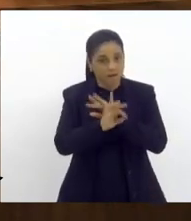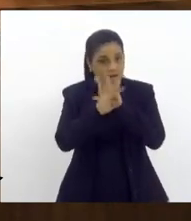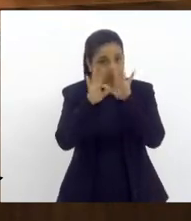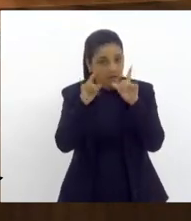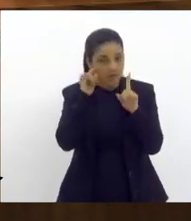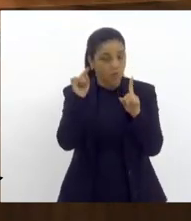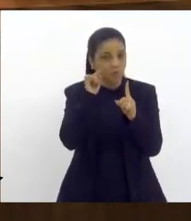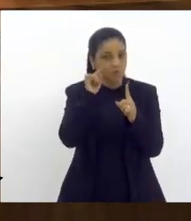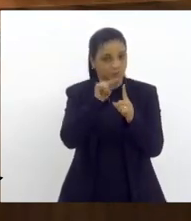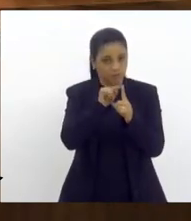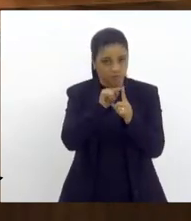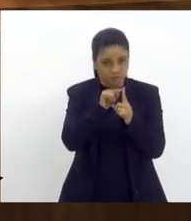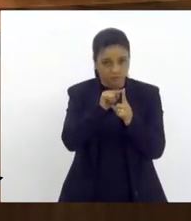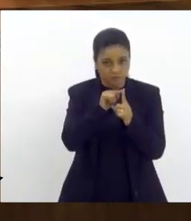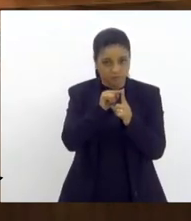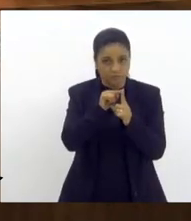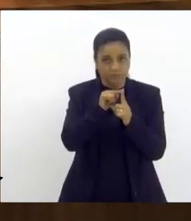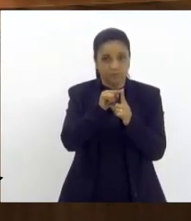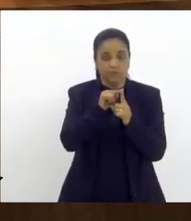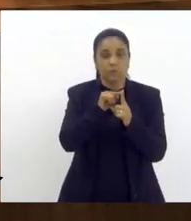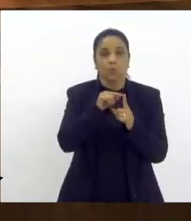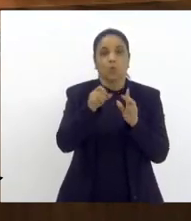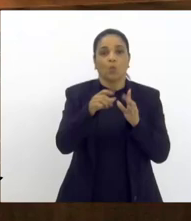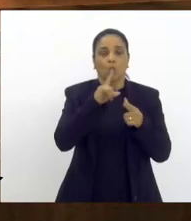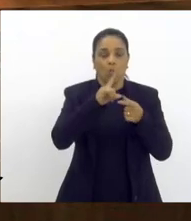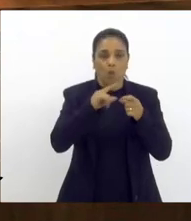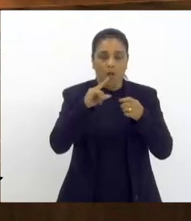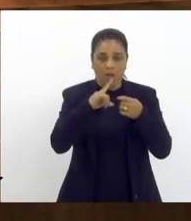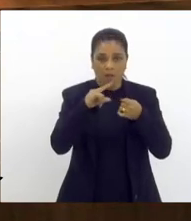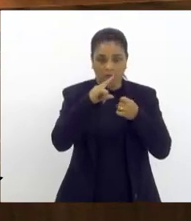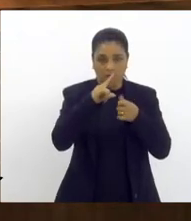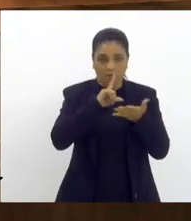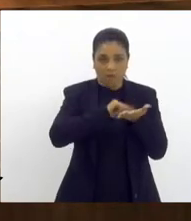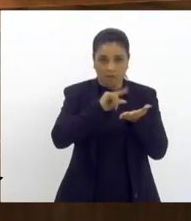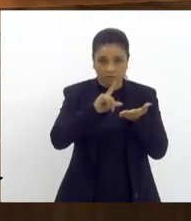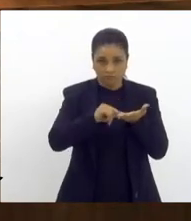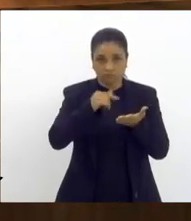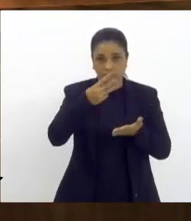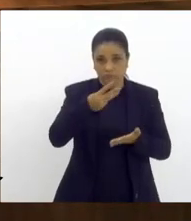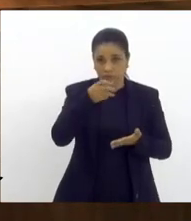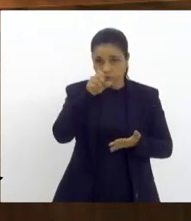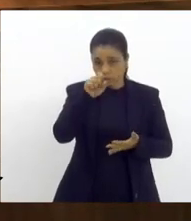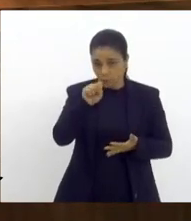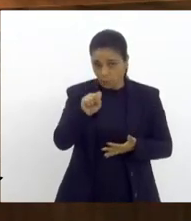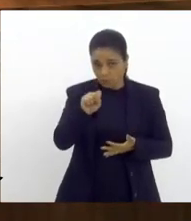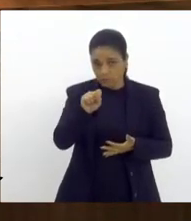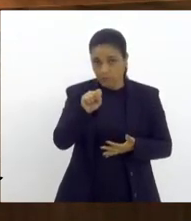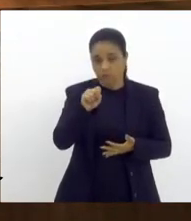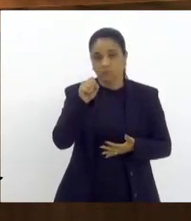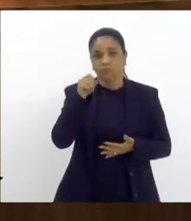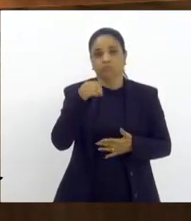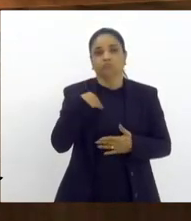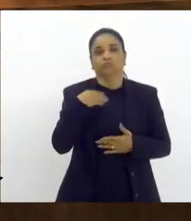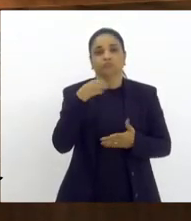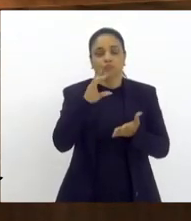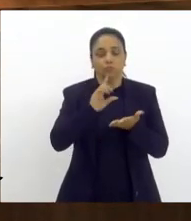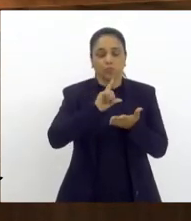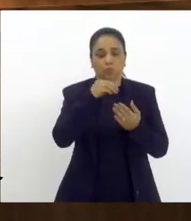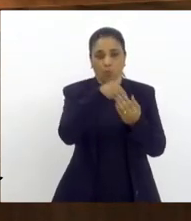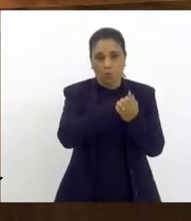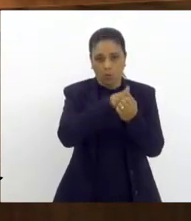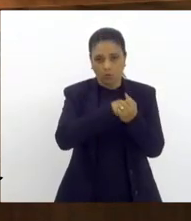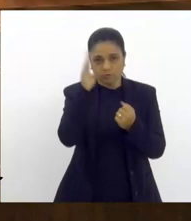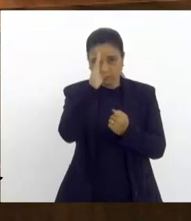temporalidade o artigo 138 do código penal brasileiro tipifica o crime de calúnia que significa imputar